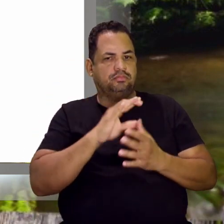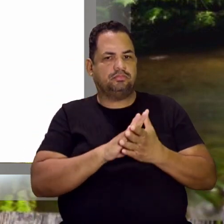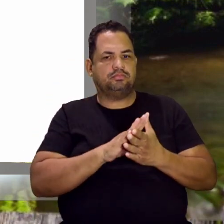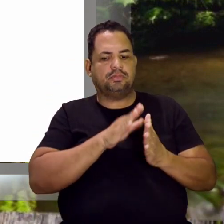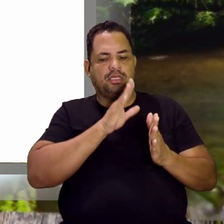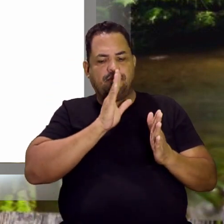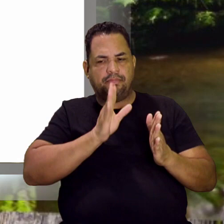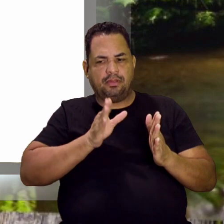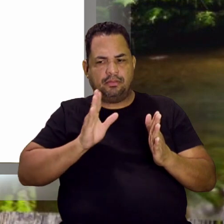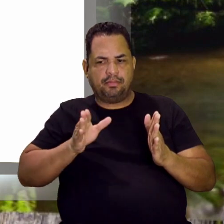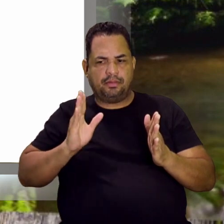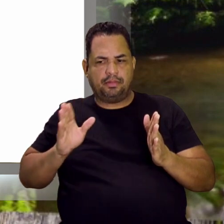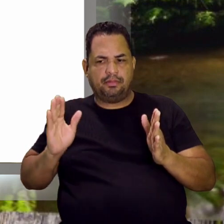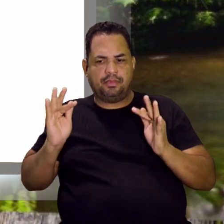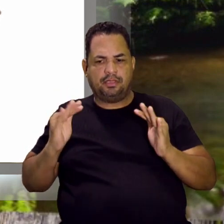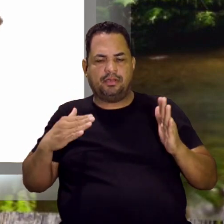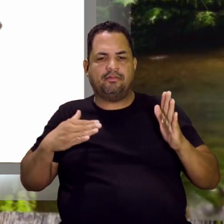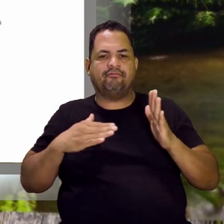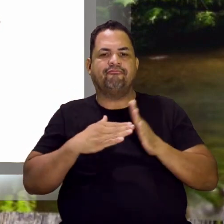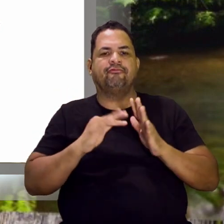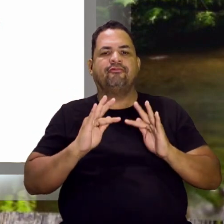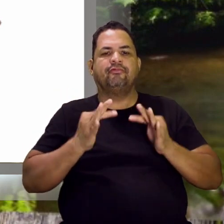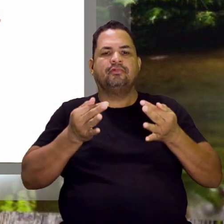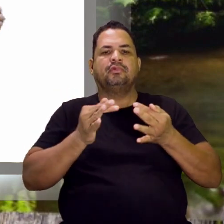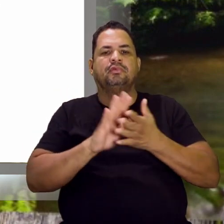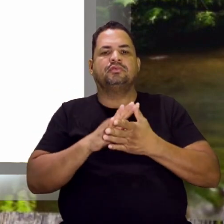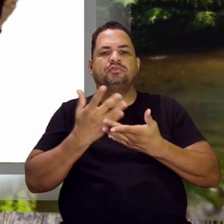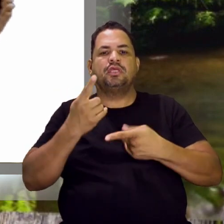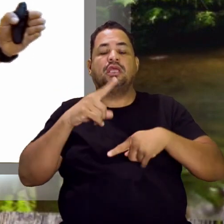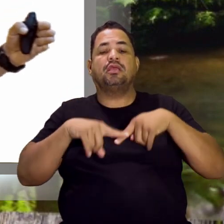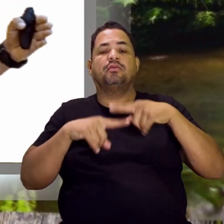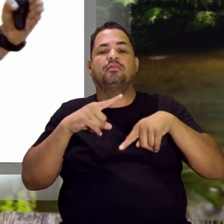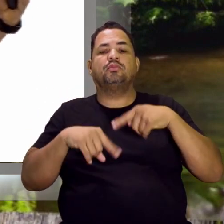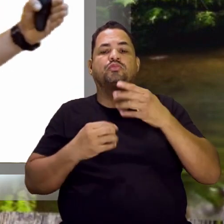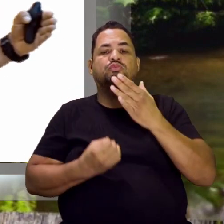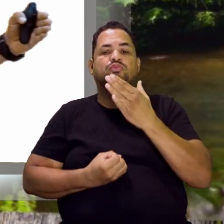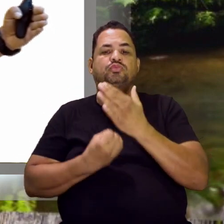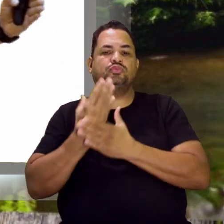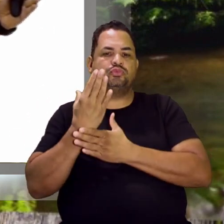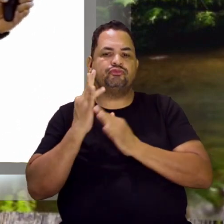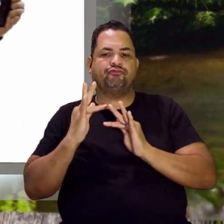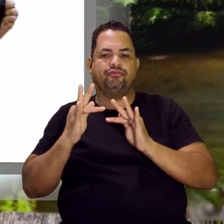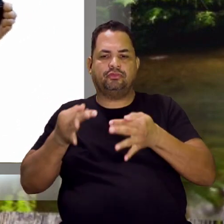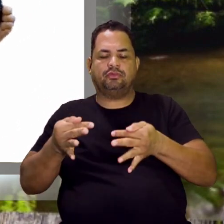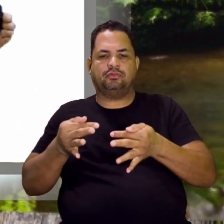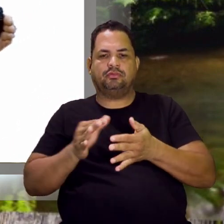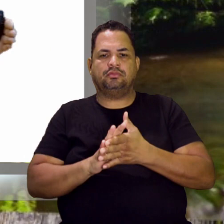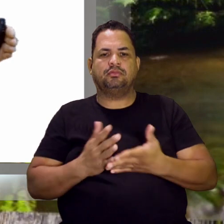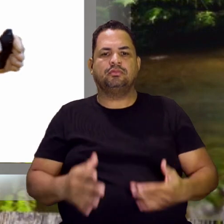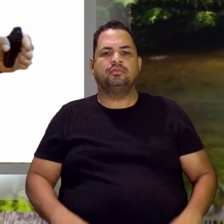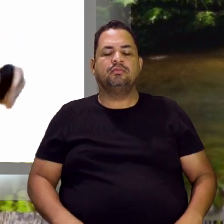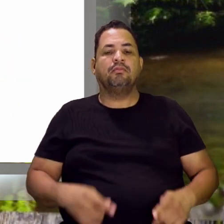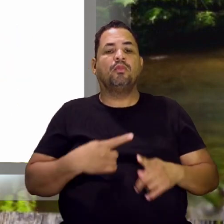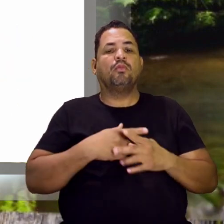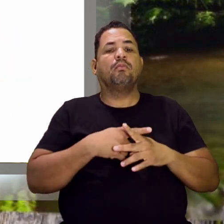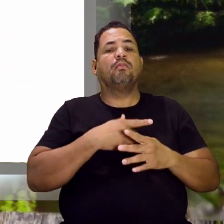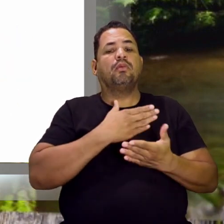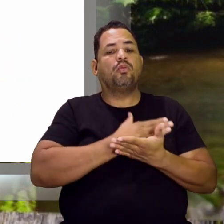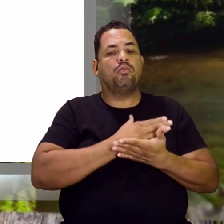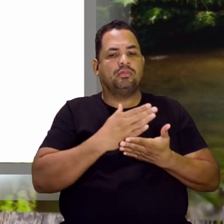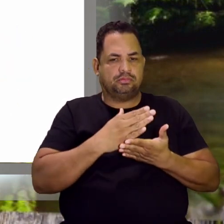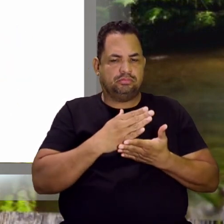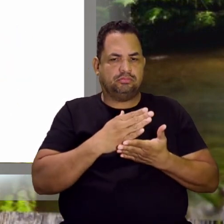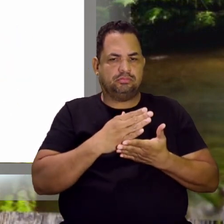vai terminar num produto gerado a partir do momento em que eu observei e dei start a